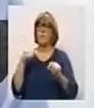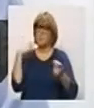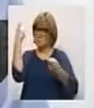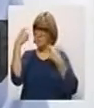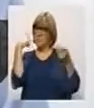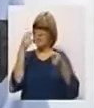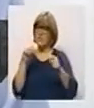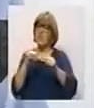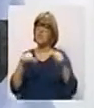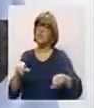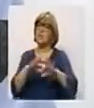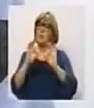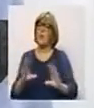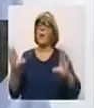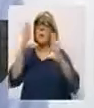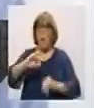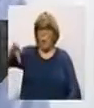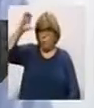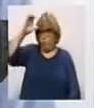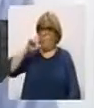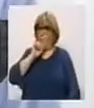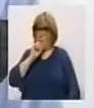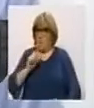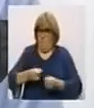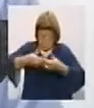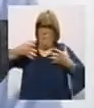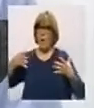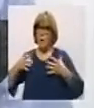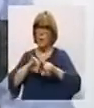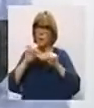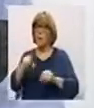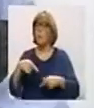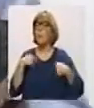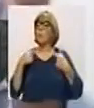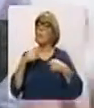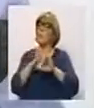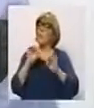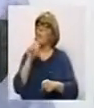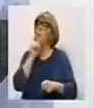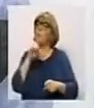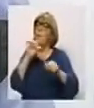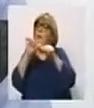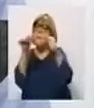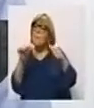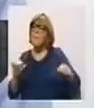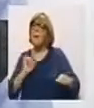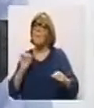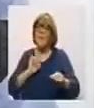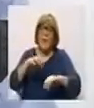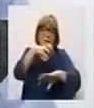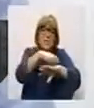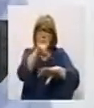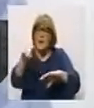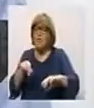num sistema que seja ainda mais inteligente do que este, em que ele próprio faz um mapa do espaço todo